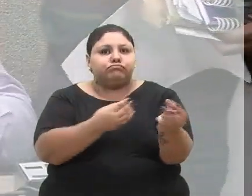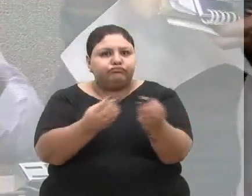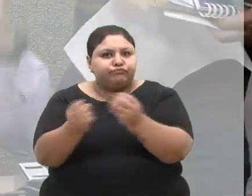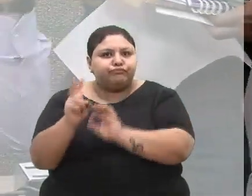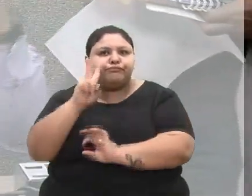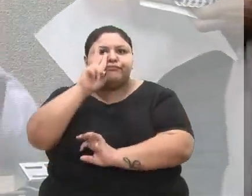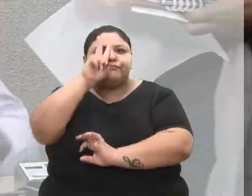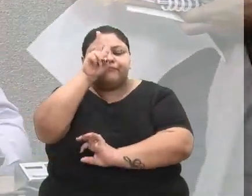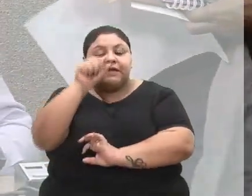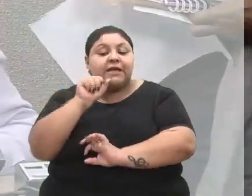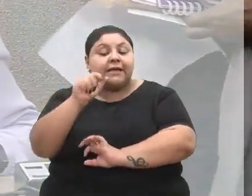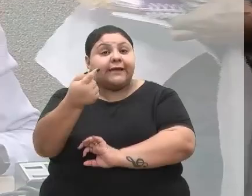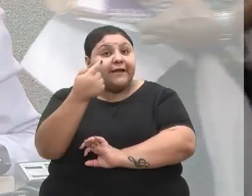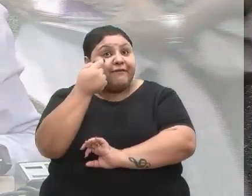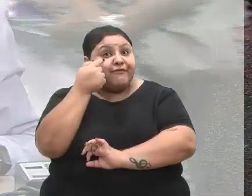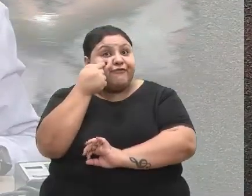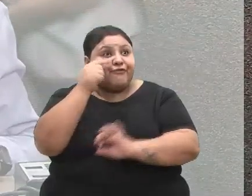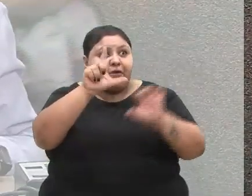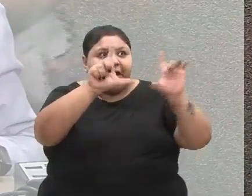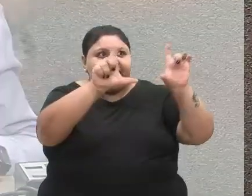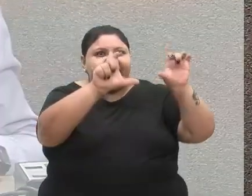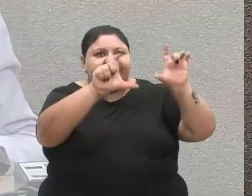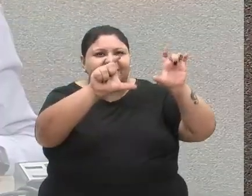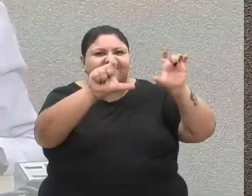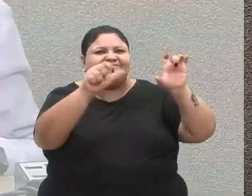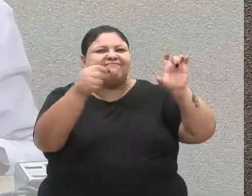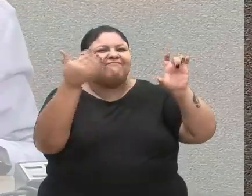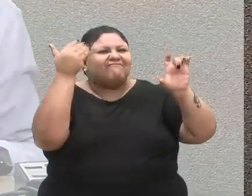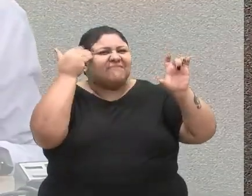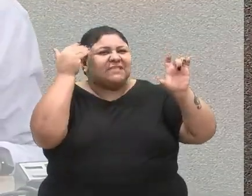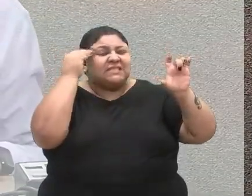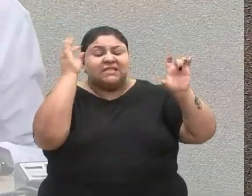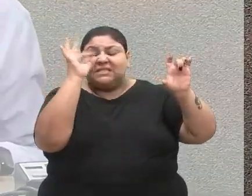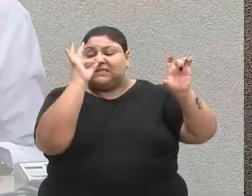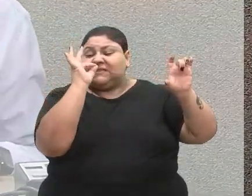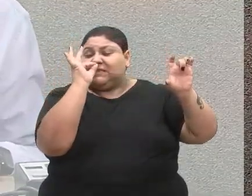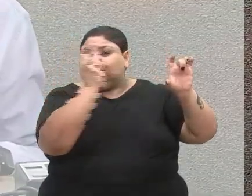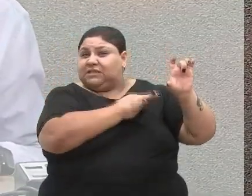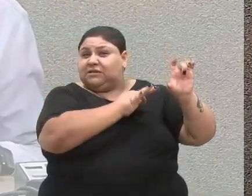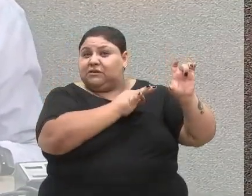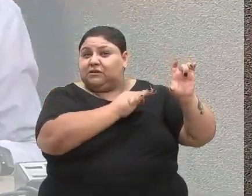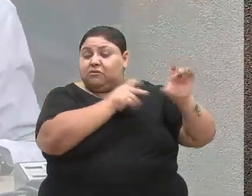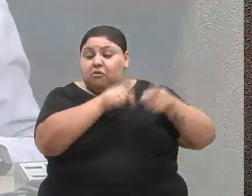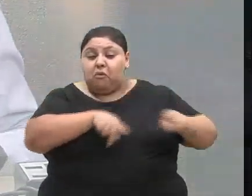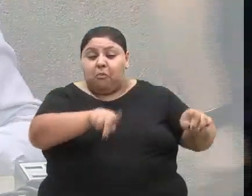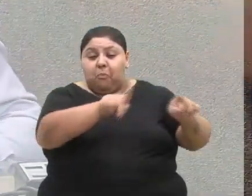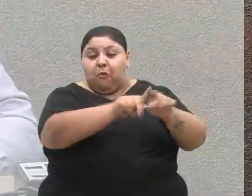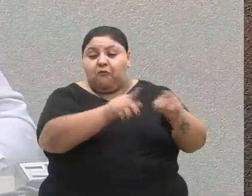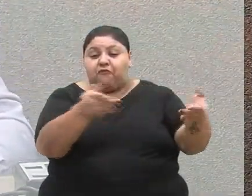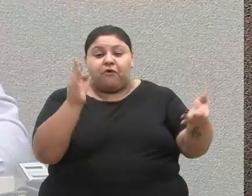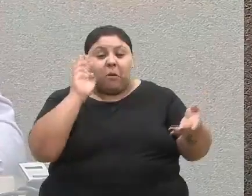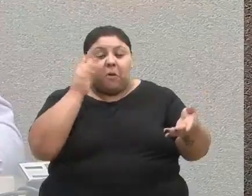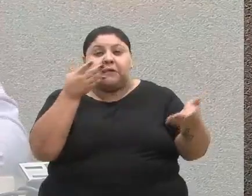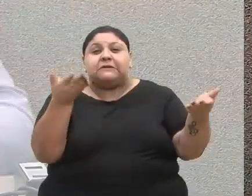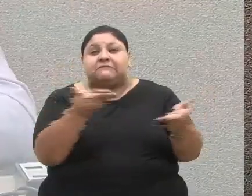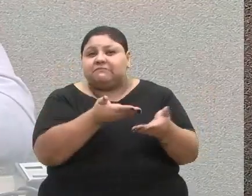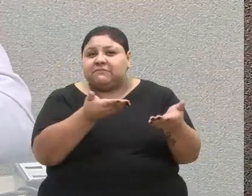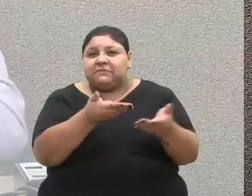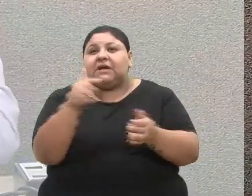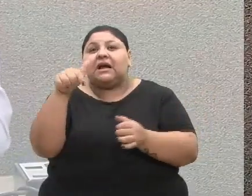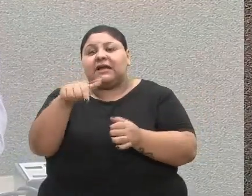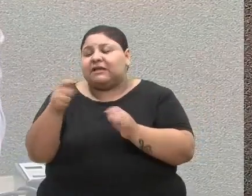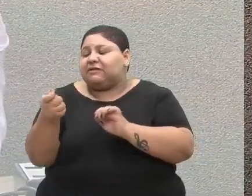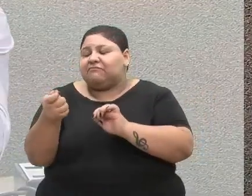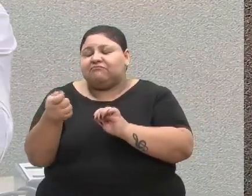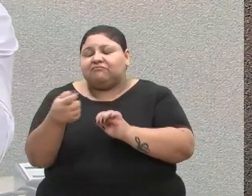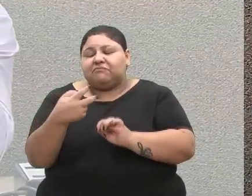Quem viu as imagens, realmente é terrível, um horror o que aquele povo está passando agora. Então, daqui não podemos fazer